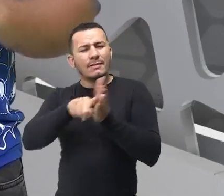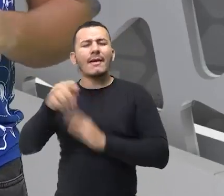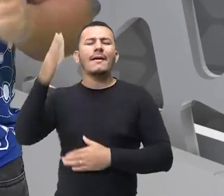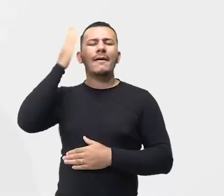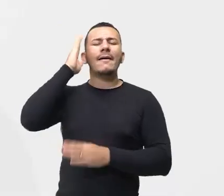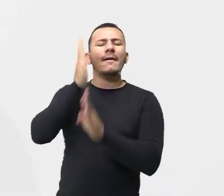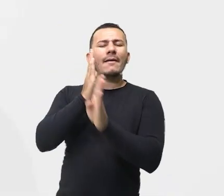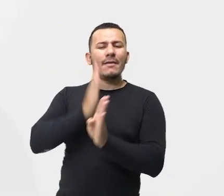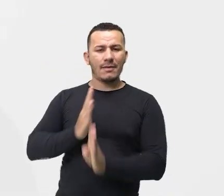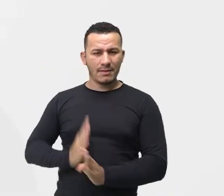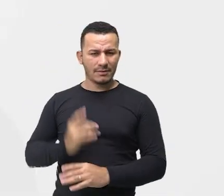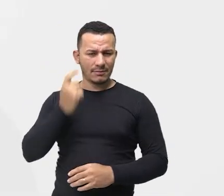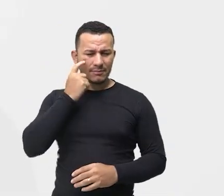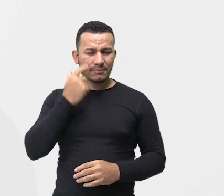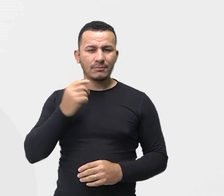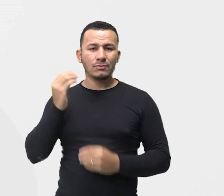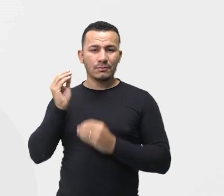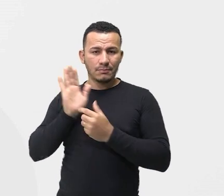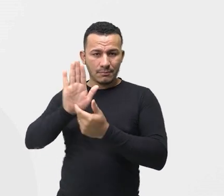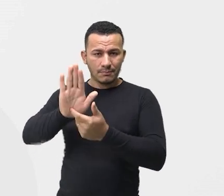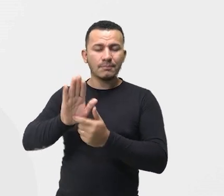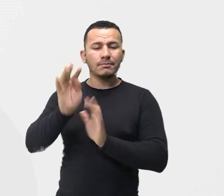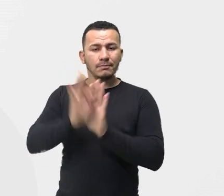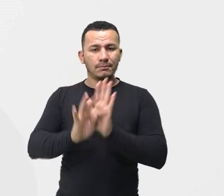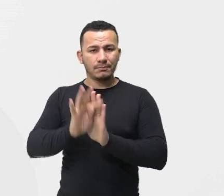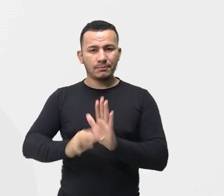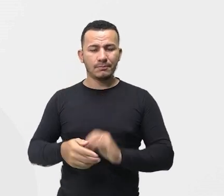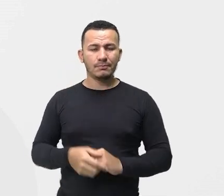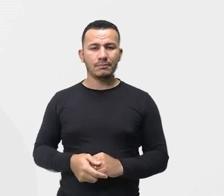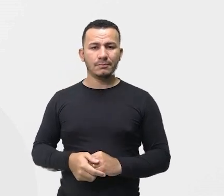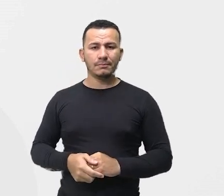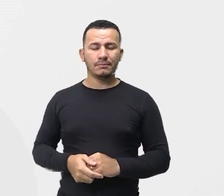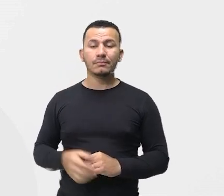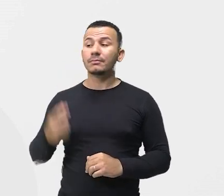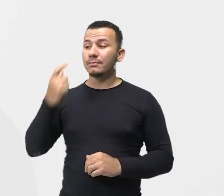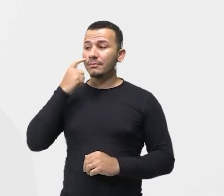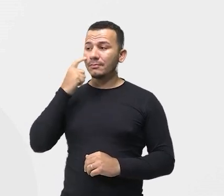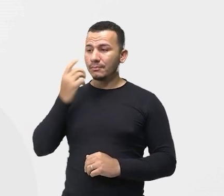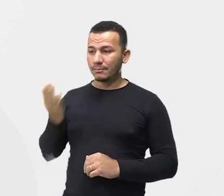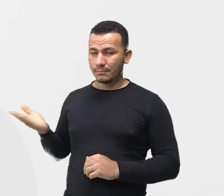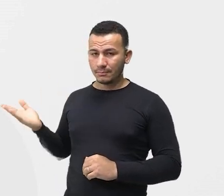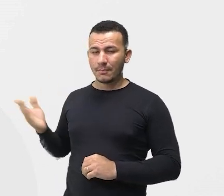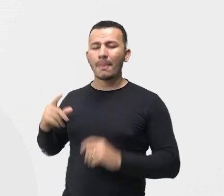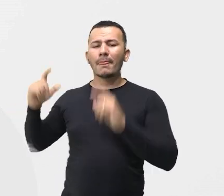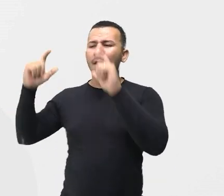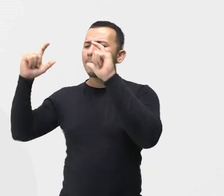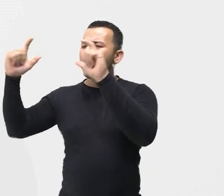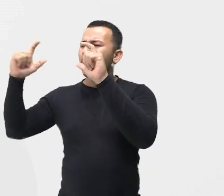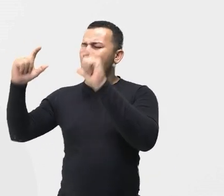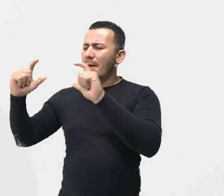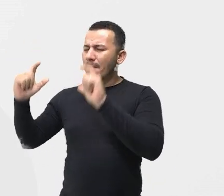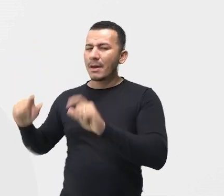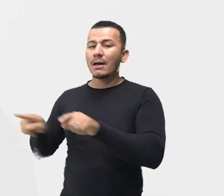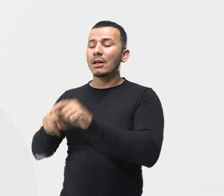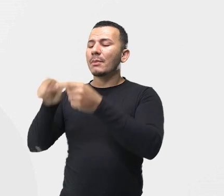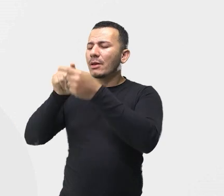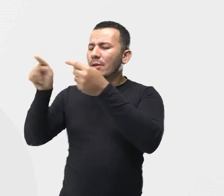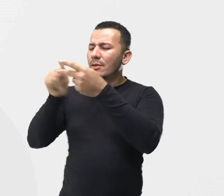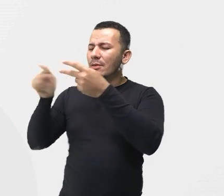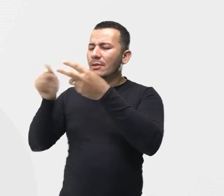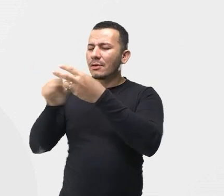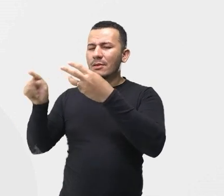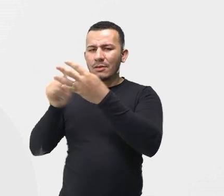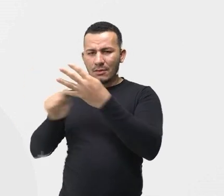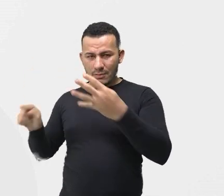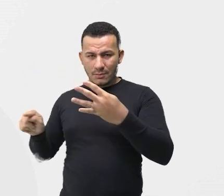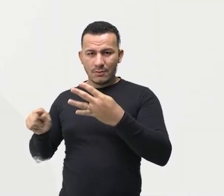texto. Colocando aí o nosso texto, vamos aí mais adiante, agora observar cada estrofe, certo, do nosso poema. Cada